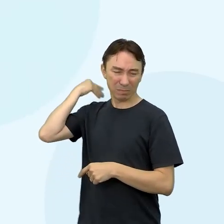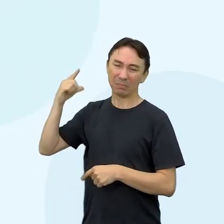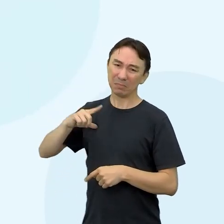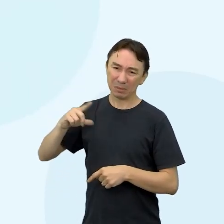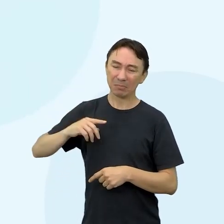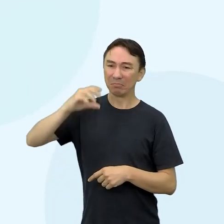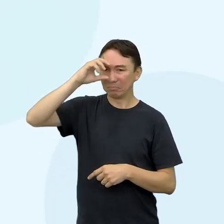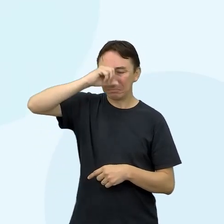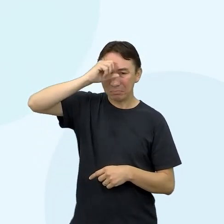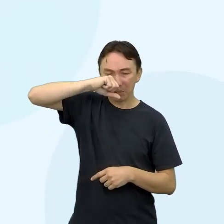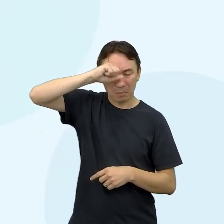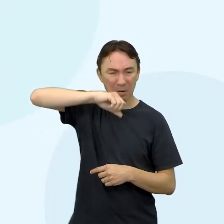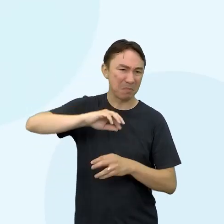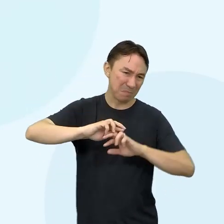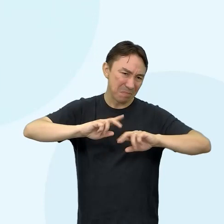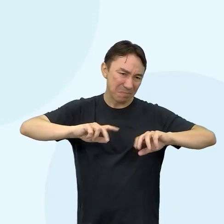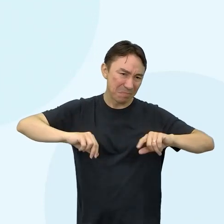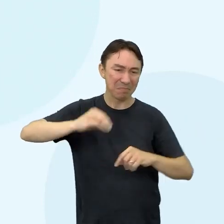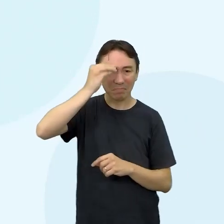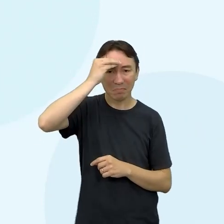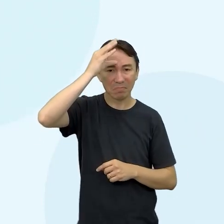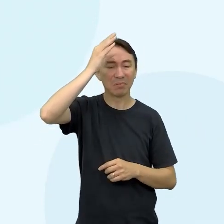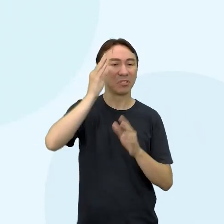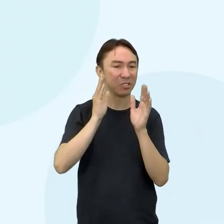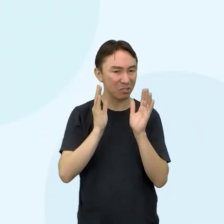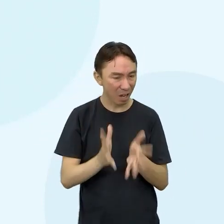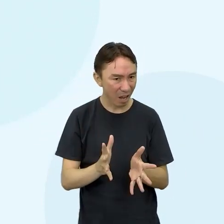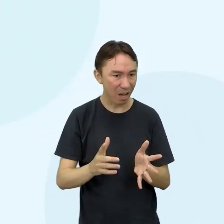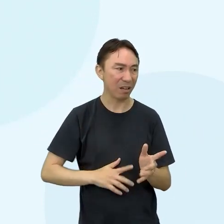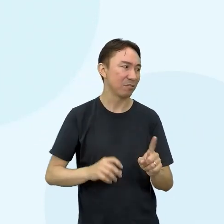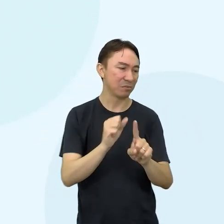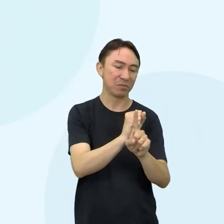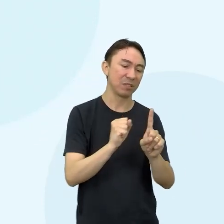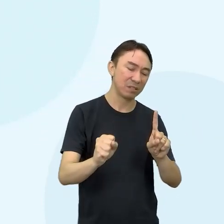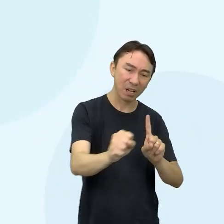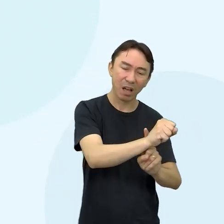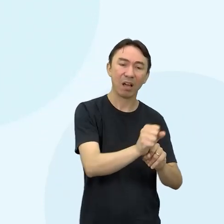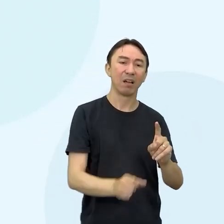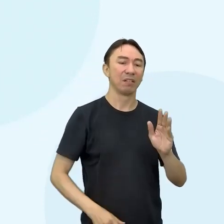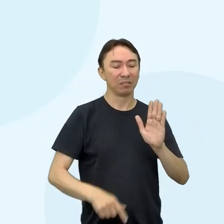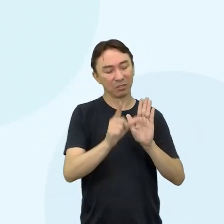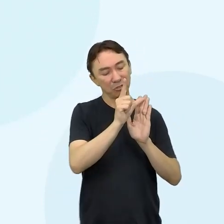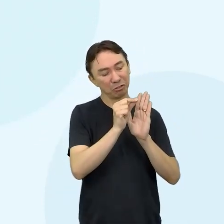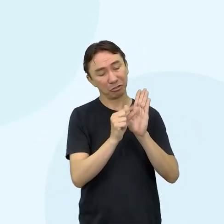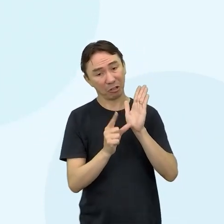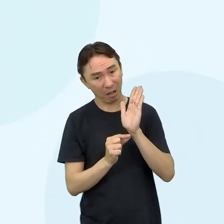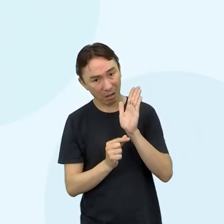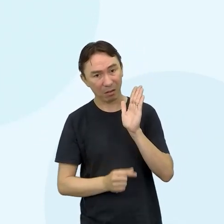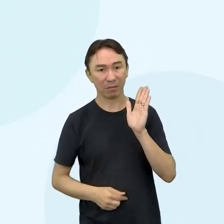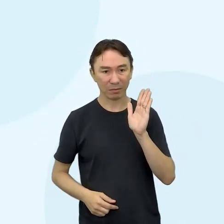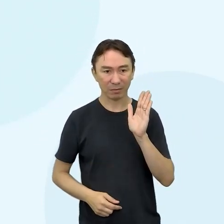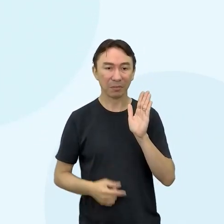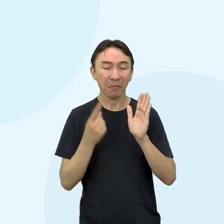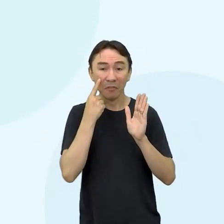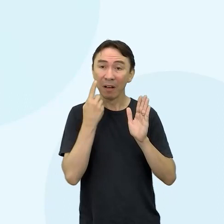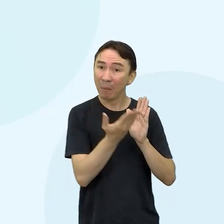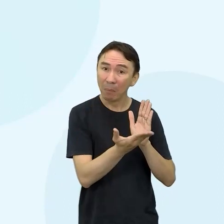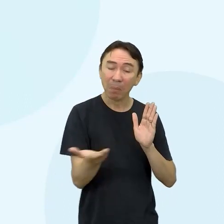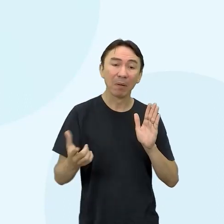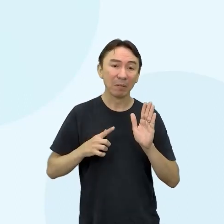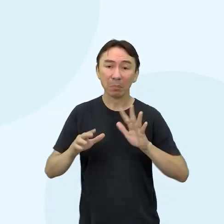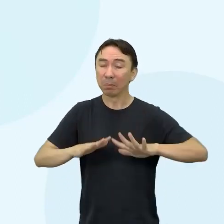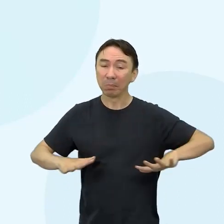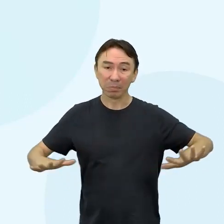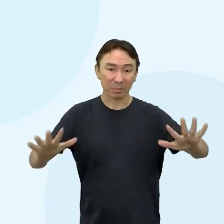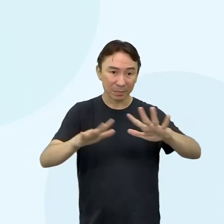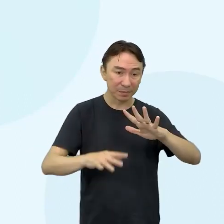físico, social, cultural e digital para entender e explicar a realidade, continuar aprendendo e colaborar